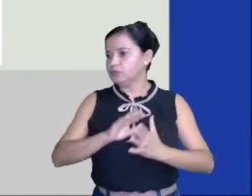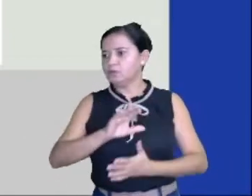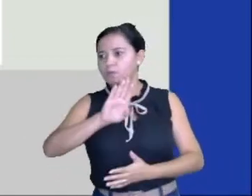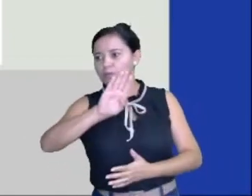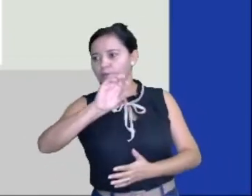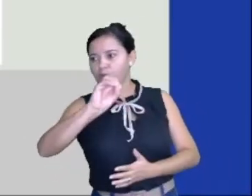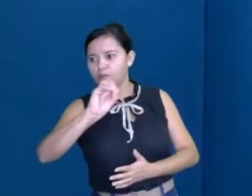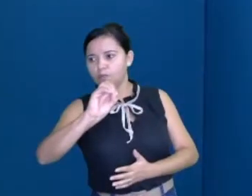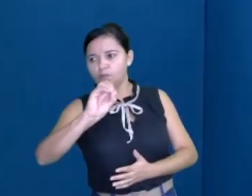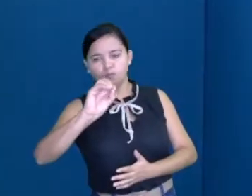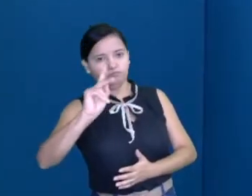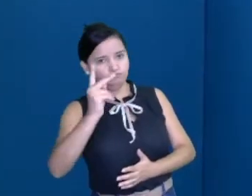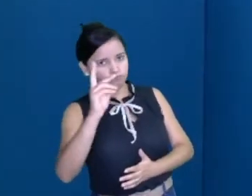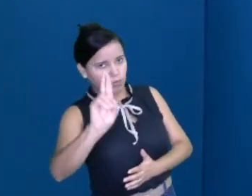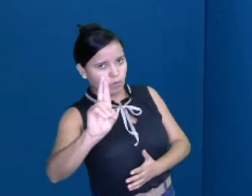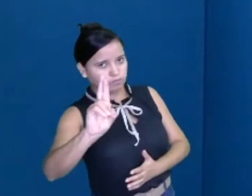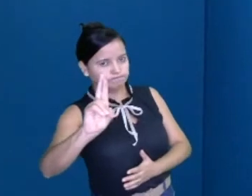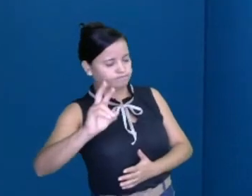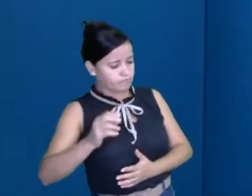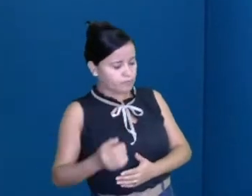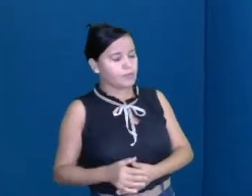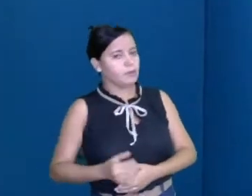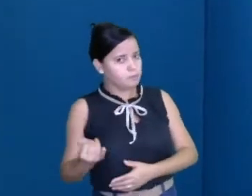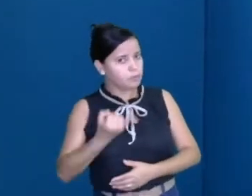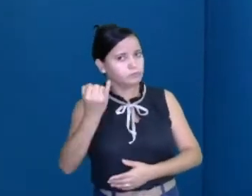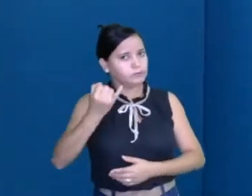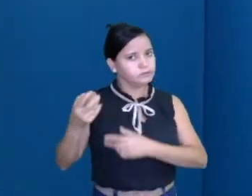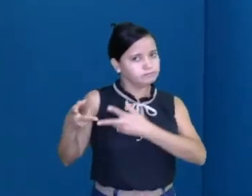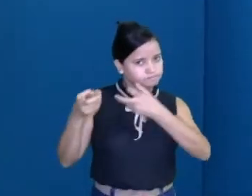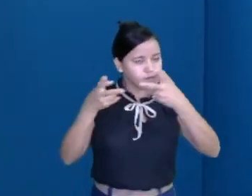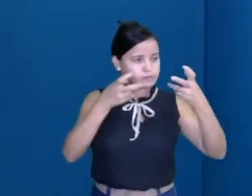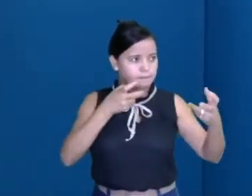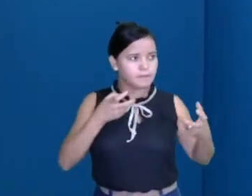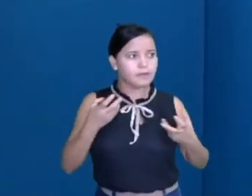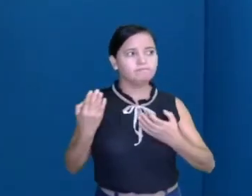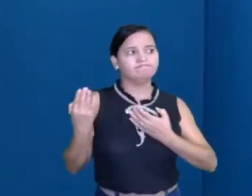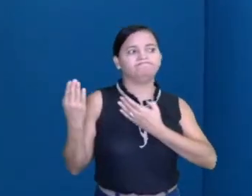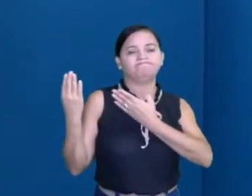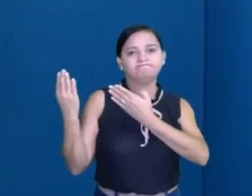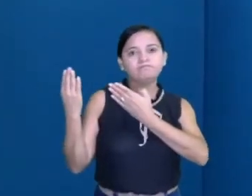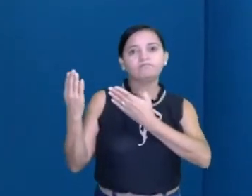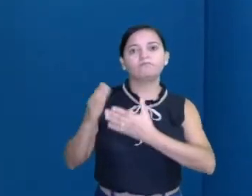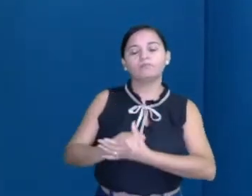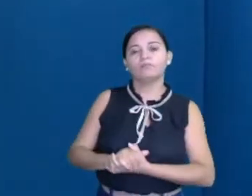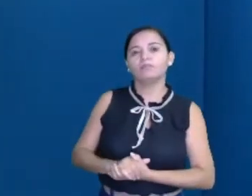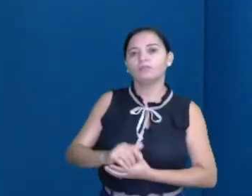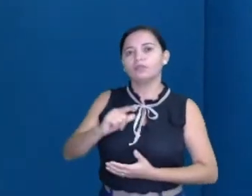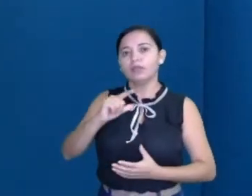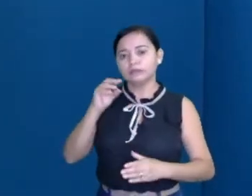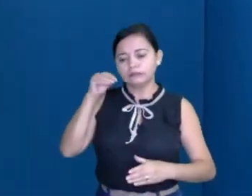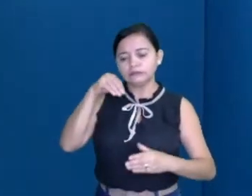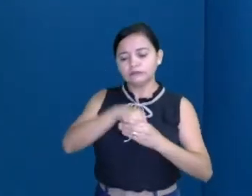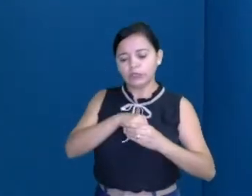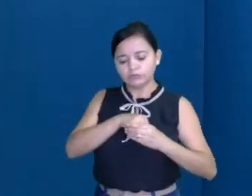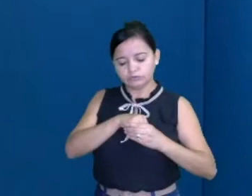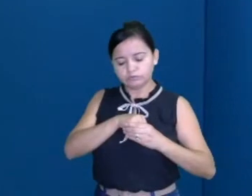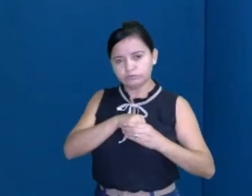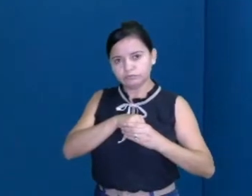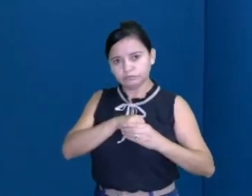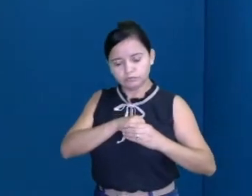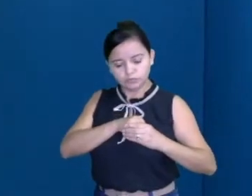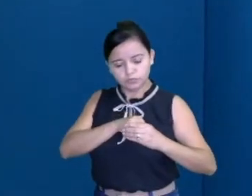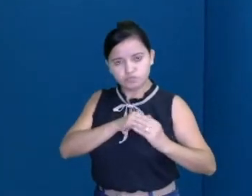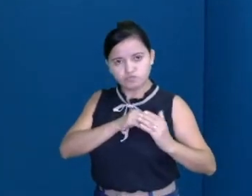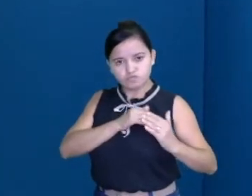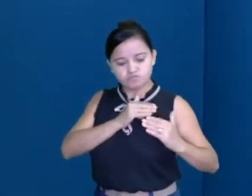Rutherford-Bohr. Então é interessante a gente observar isso. Mas, claro, eu queria lembrar para vocês que dentro desse processo evolutivo, a gente também tem um modelo